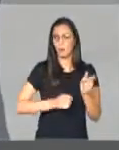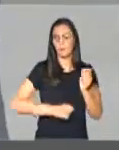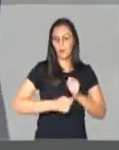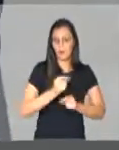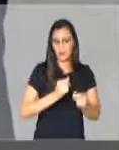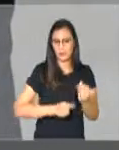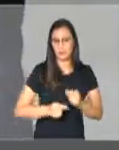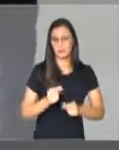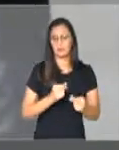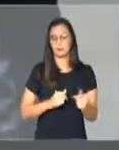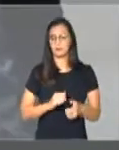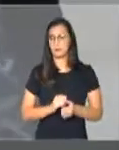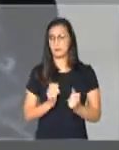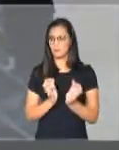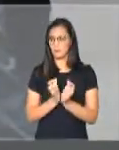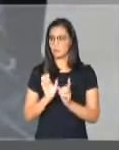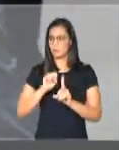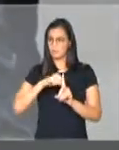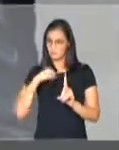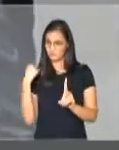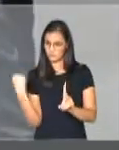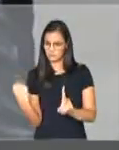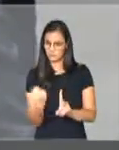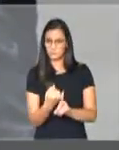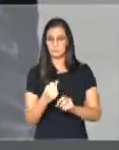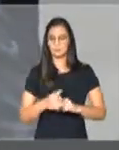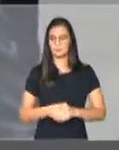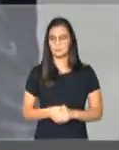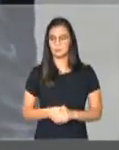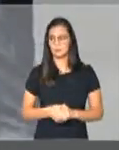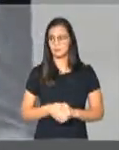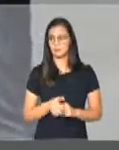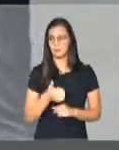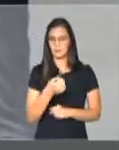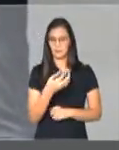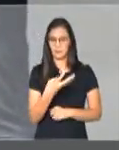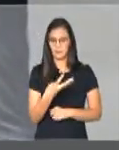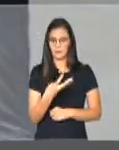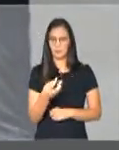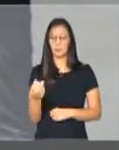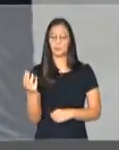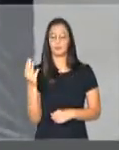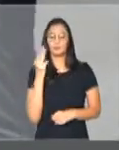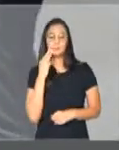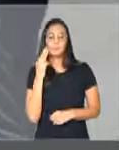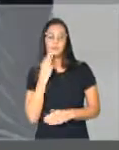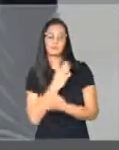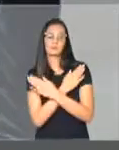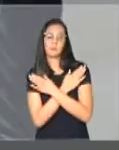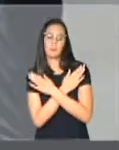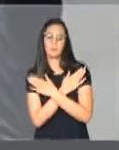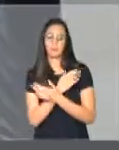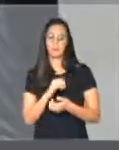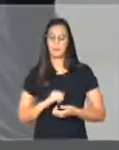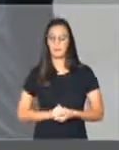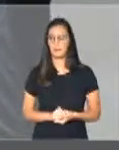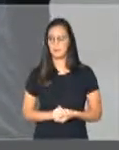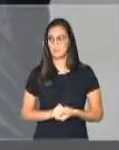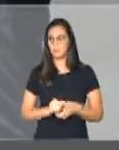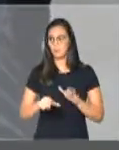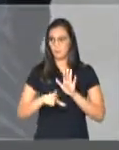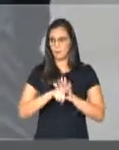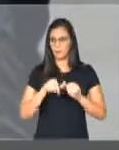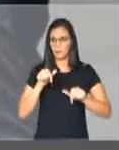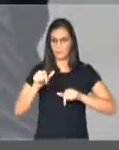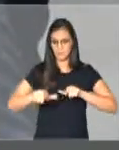social que produziu de mais de 14 milhões de trabalhadores, a reforma trabalhista em que há uma prevalência